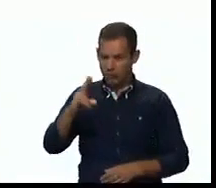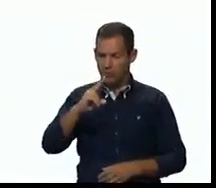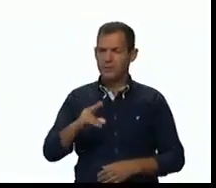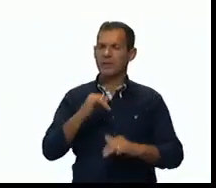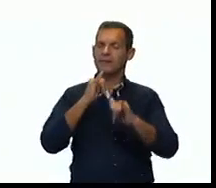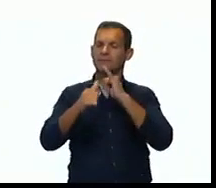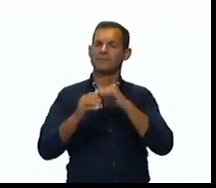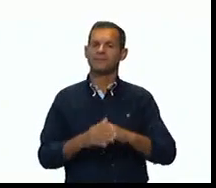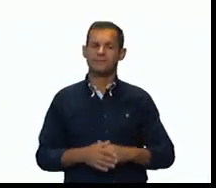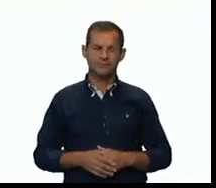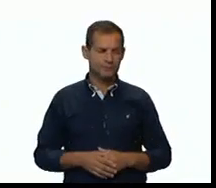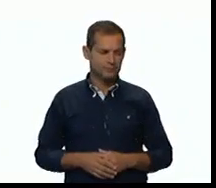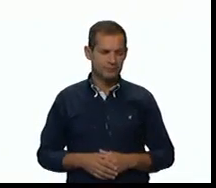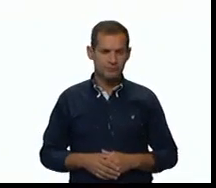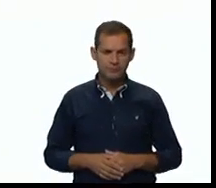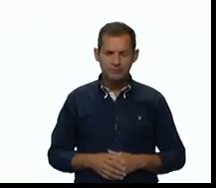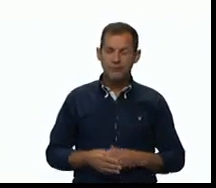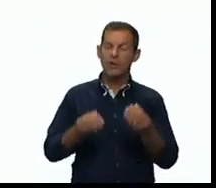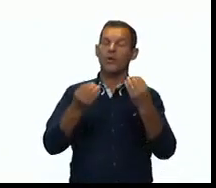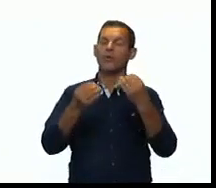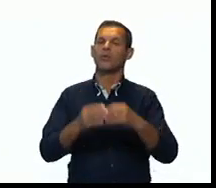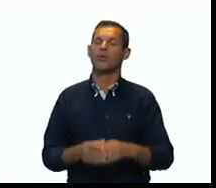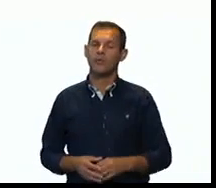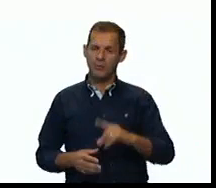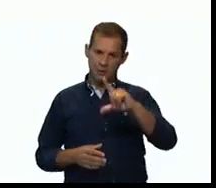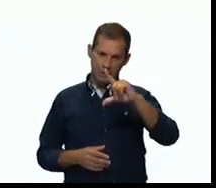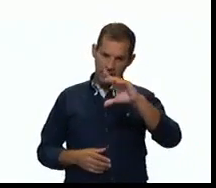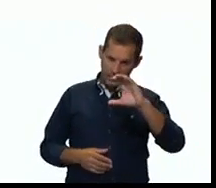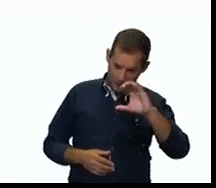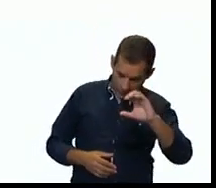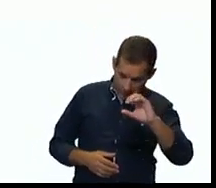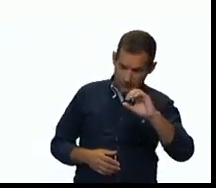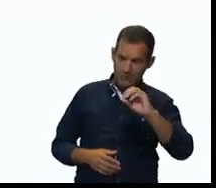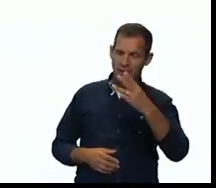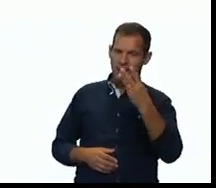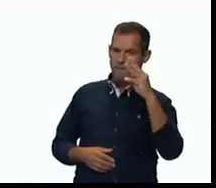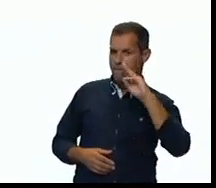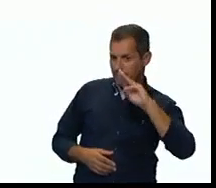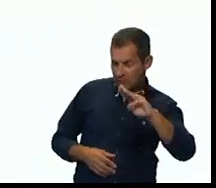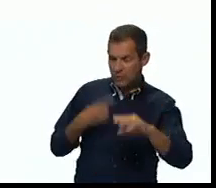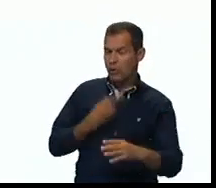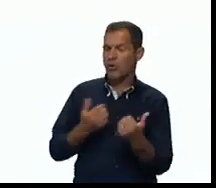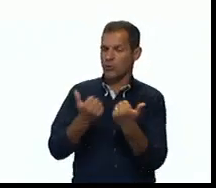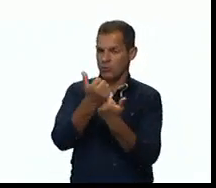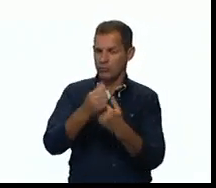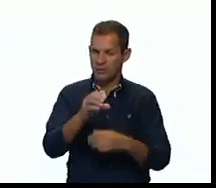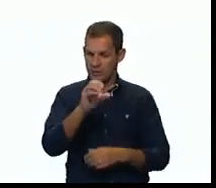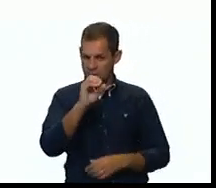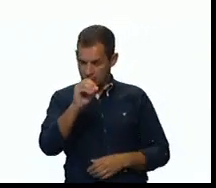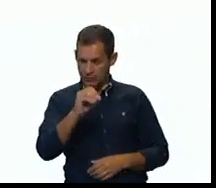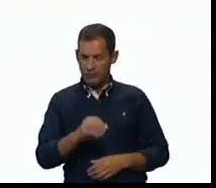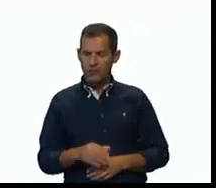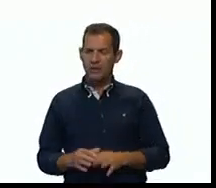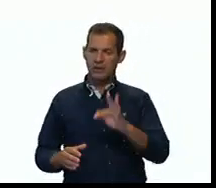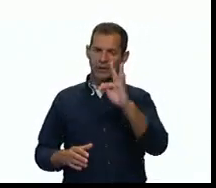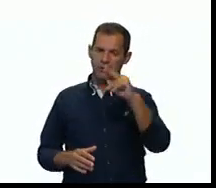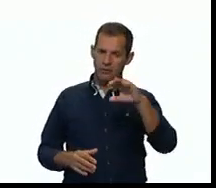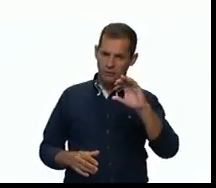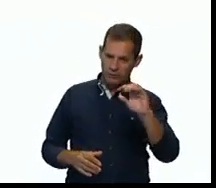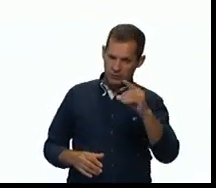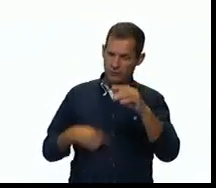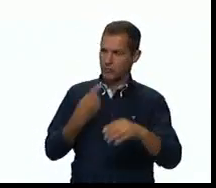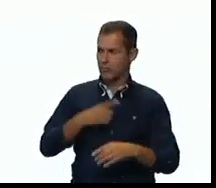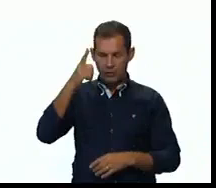essa informação. Como o L de zero é 3 milhões, nós vamos substituir o zero na função e assim nós